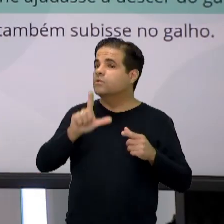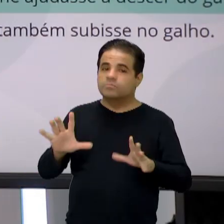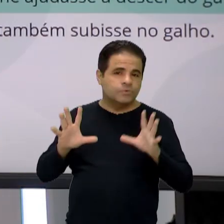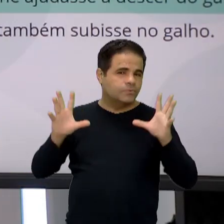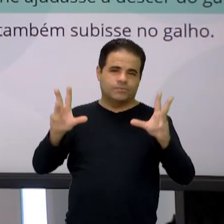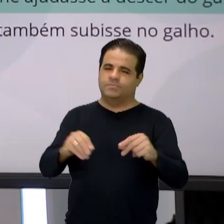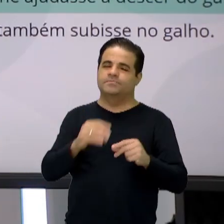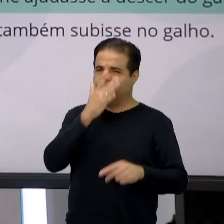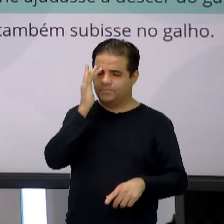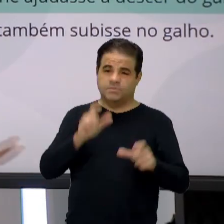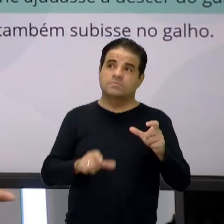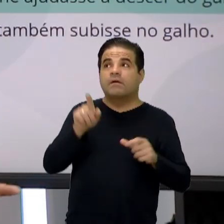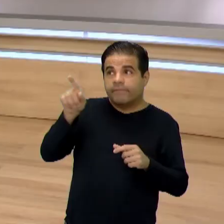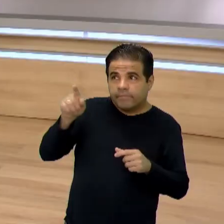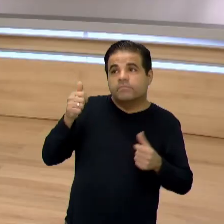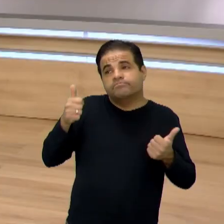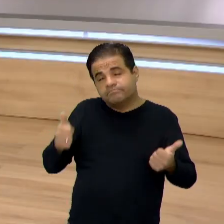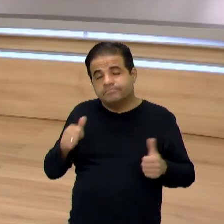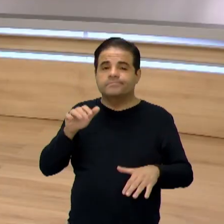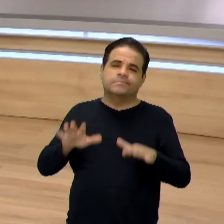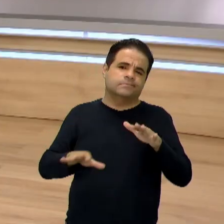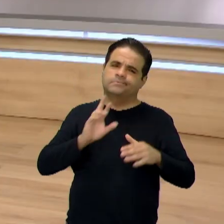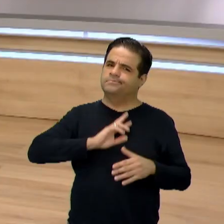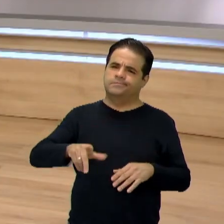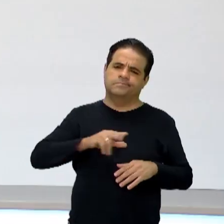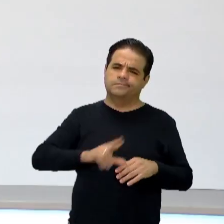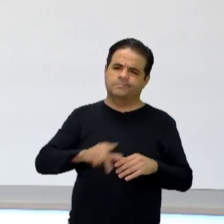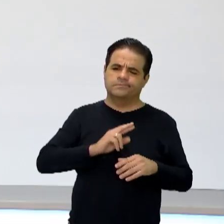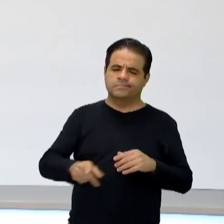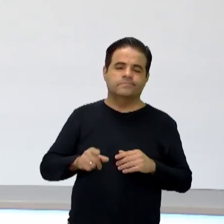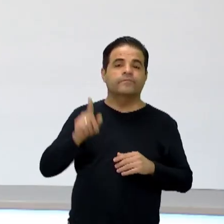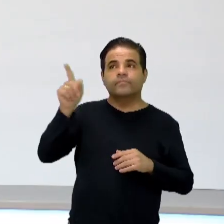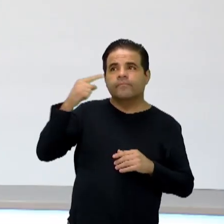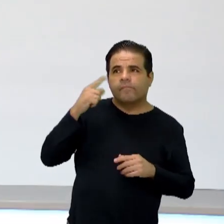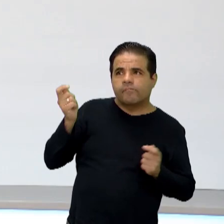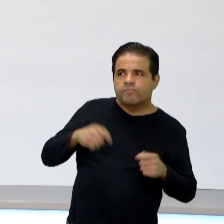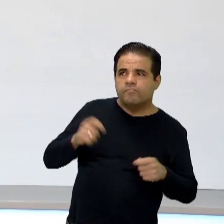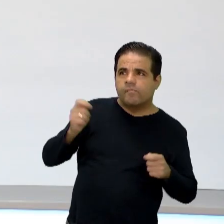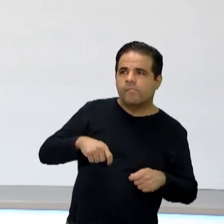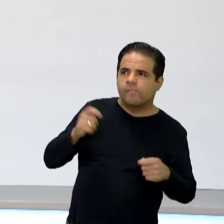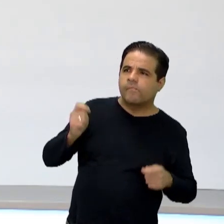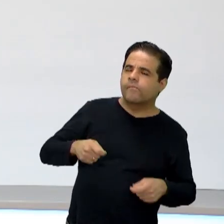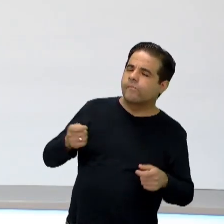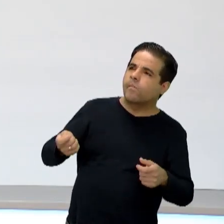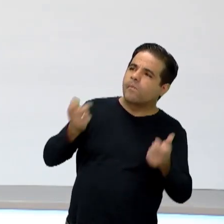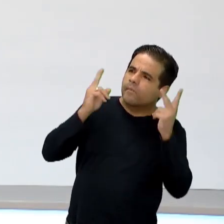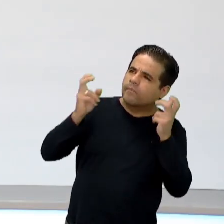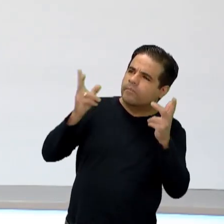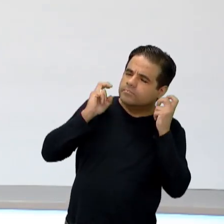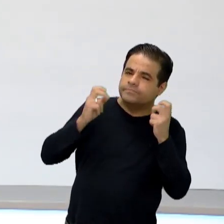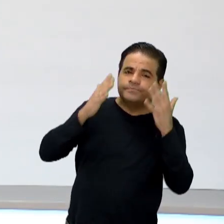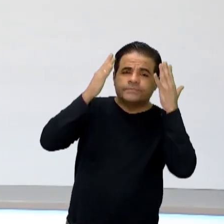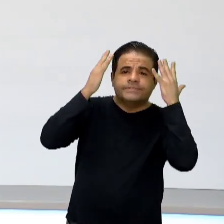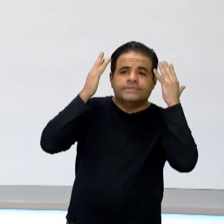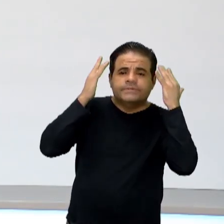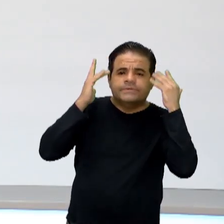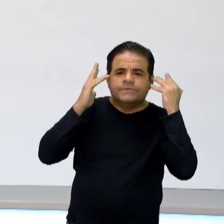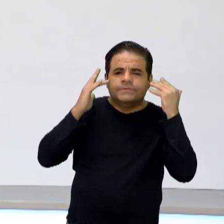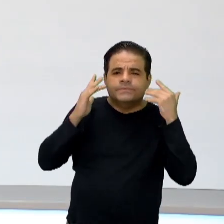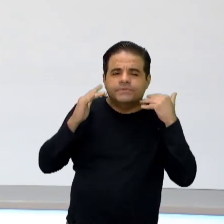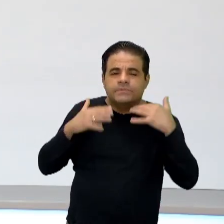mundo. Nessa situação seria, mas tem situações que às vezes Talvez não é, né? Não, né? Ali a gente está percebendo que o Chico Bento está suando frio, dá para perceber que ele